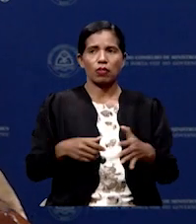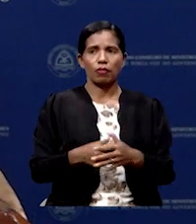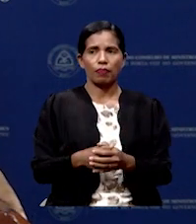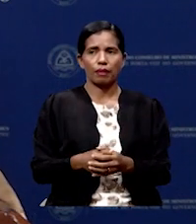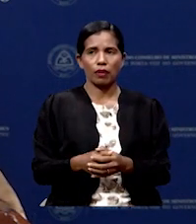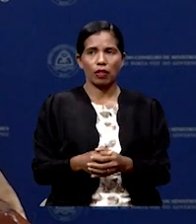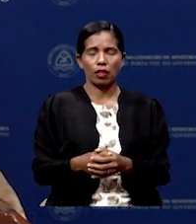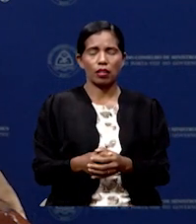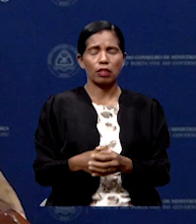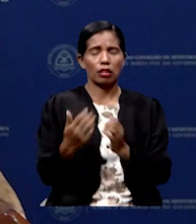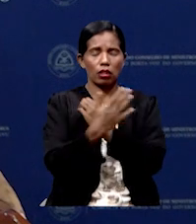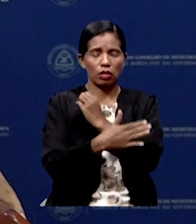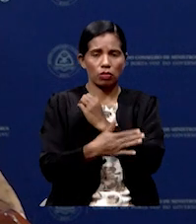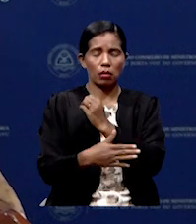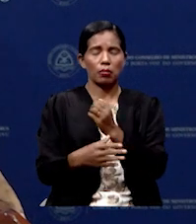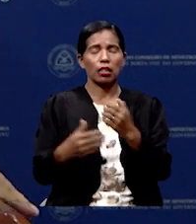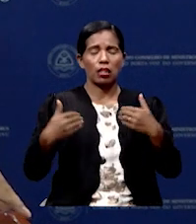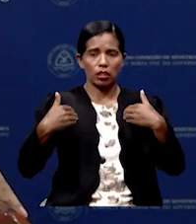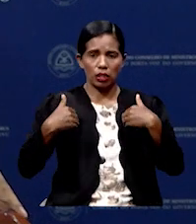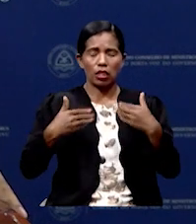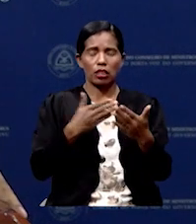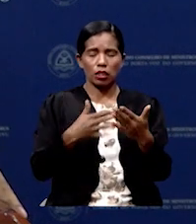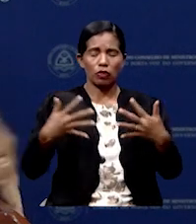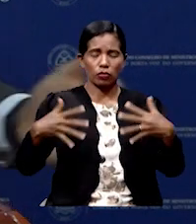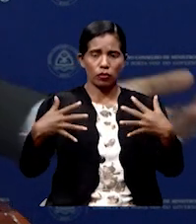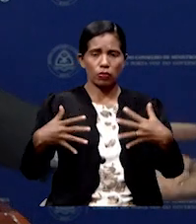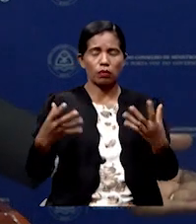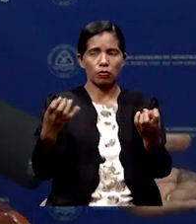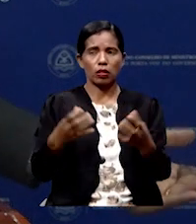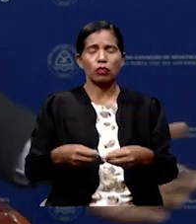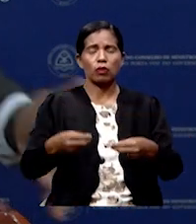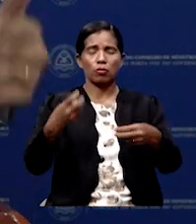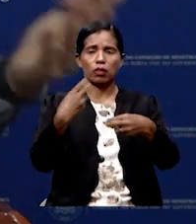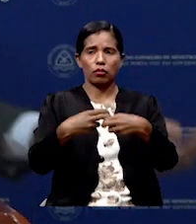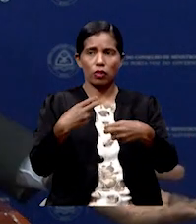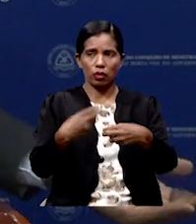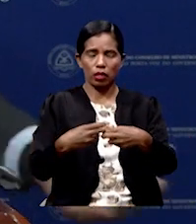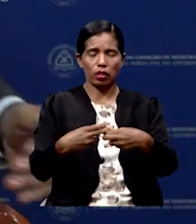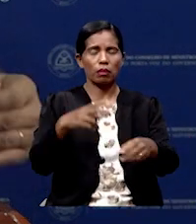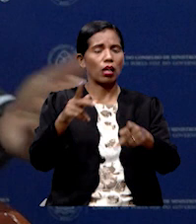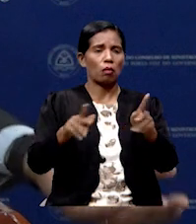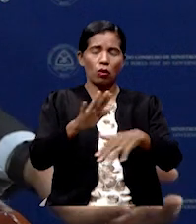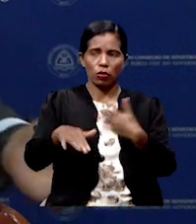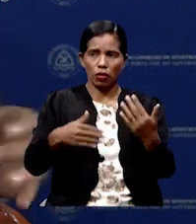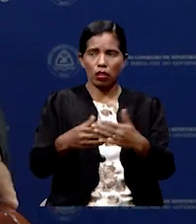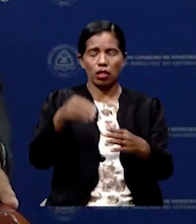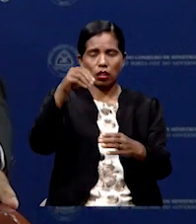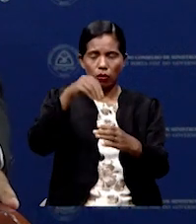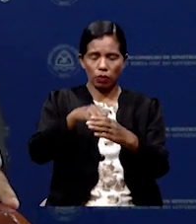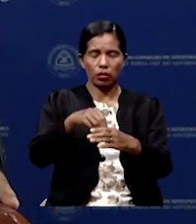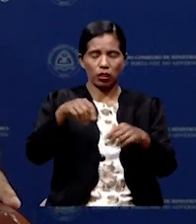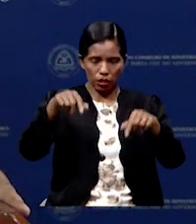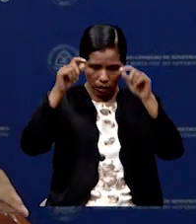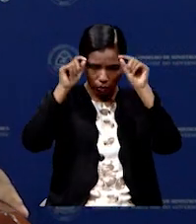super potente será, será usa armas nucleares será que nem, fomos risco ba humanidade toma que incluímos ba